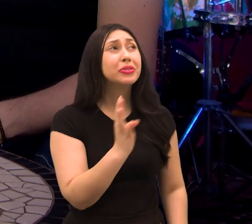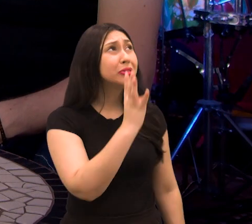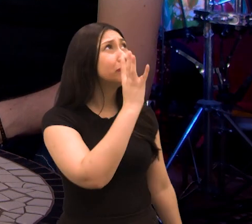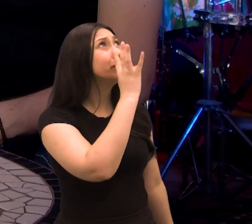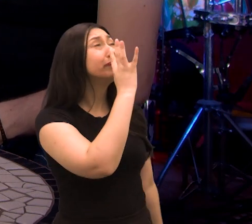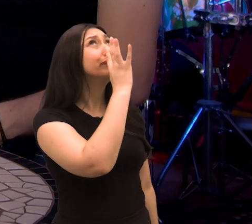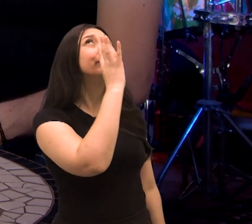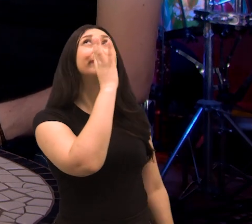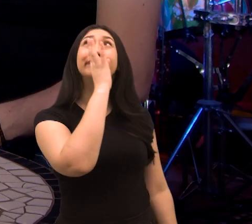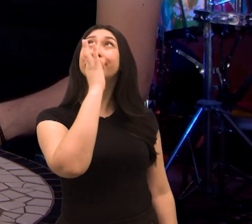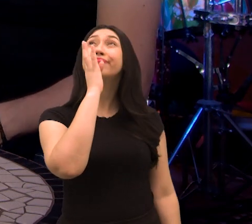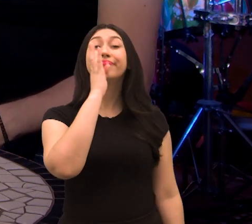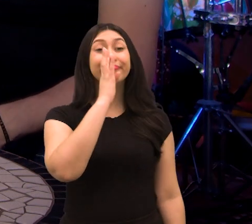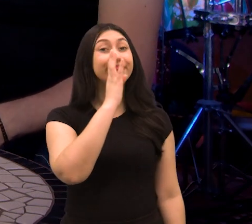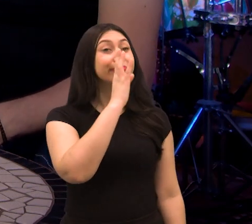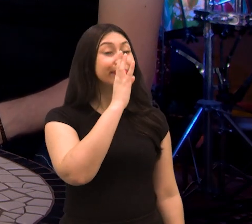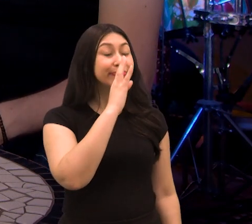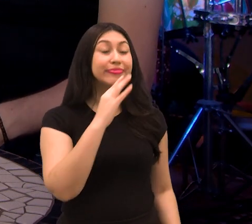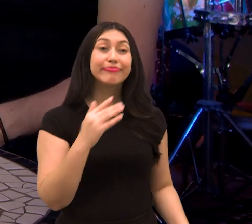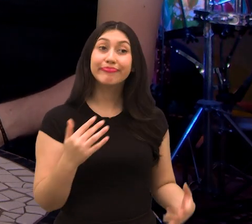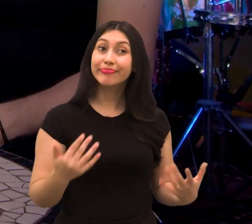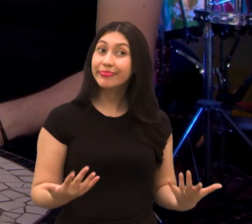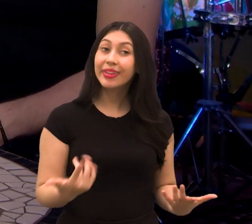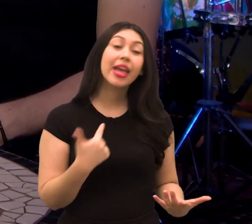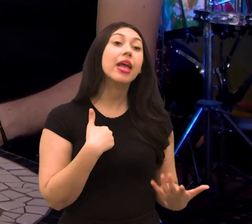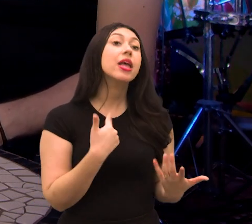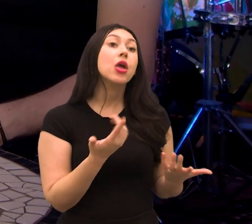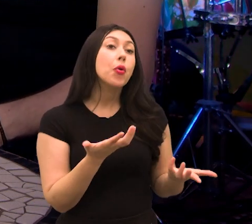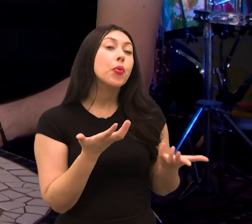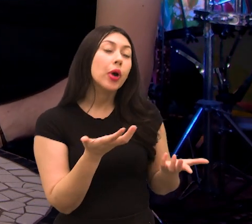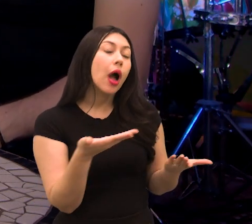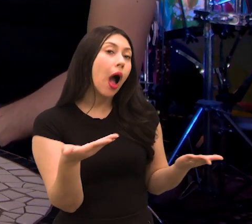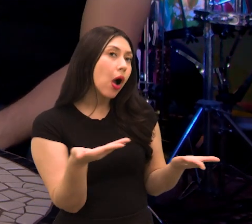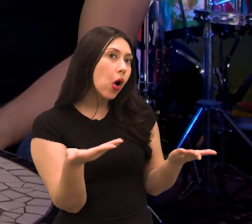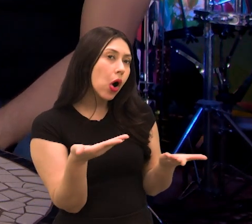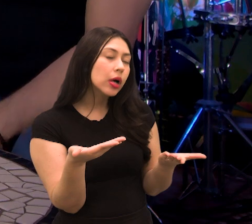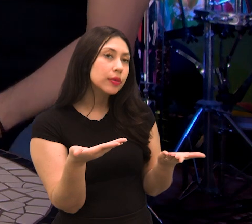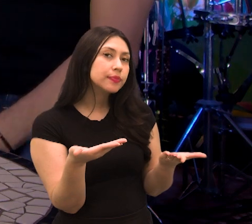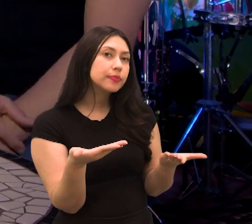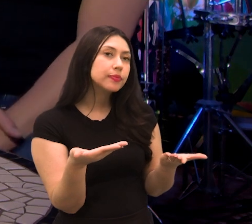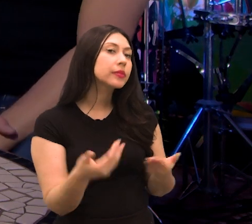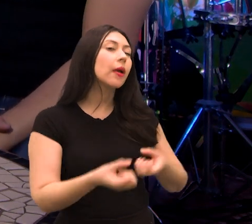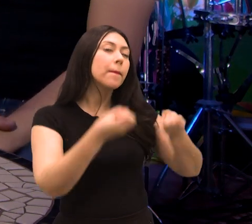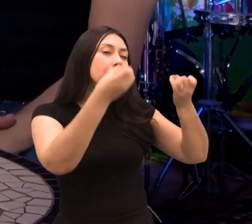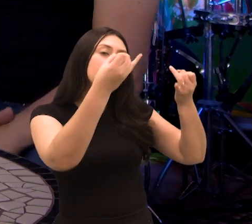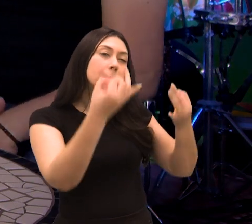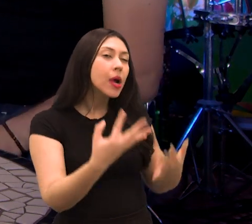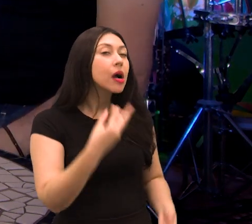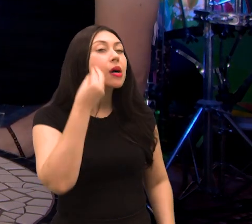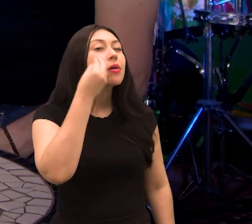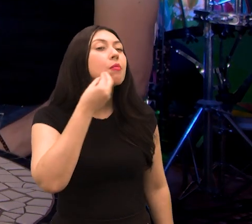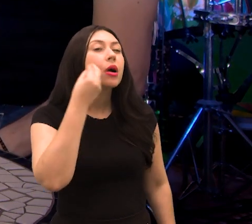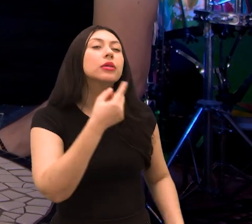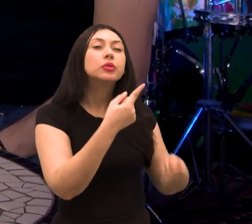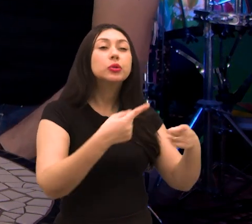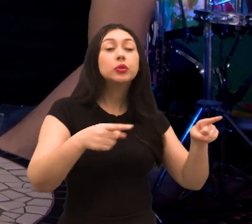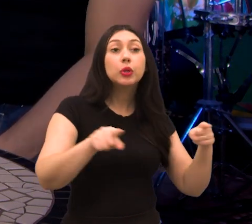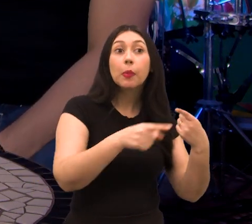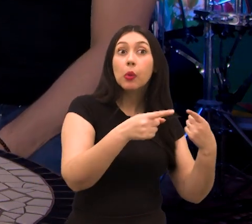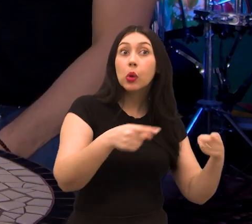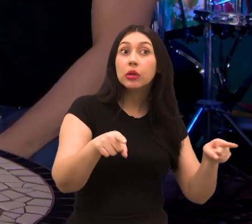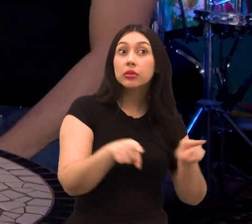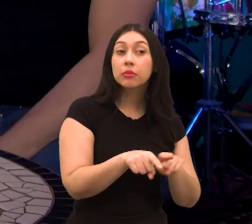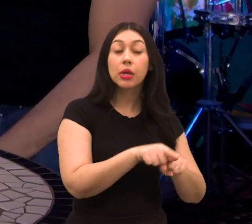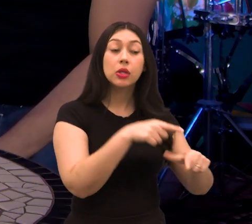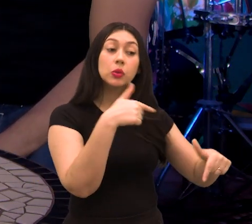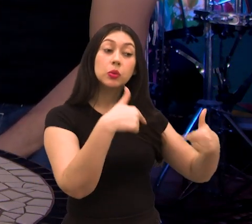tô cada vez mais encantada aqui com esse estúdio. E ó, eu queria agora, nesse bloco, Peleco, a gente vai falar um pouquinho mais da sua experiência musical,